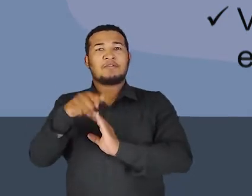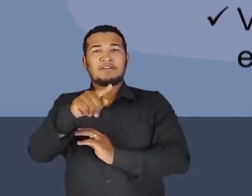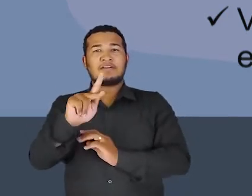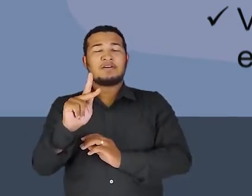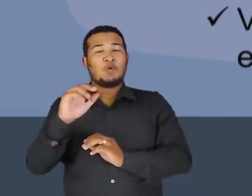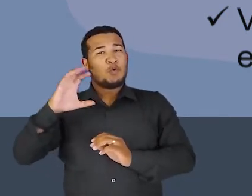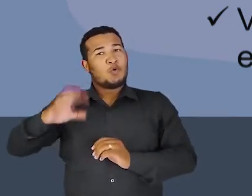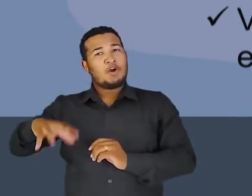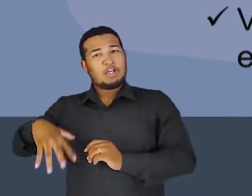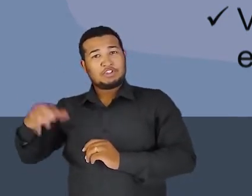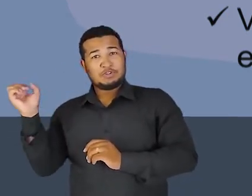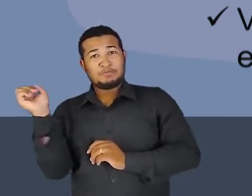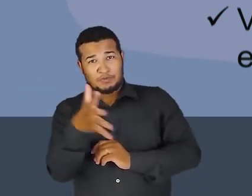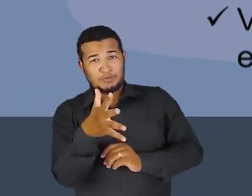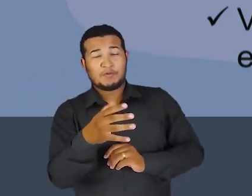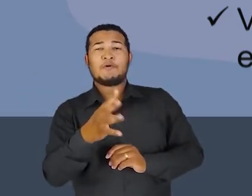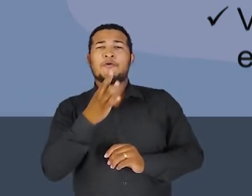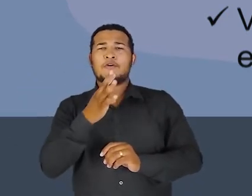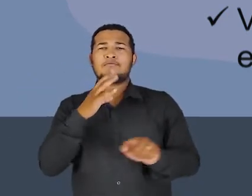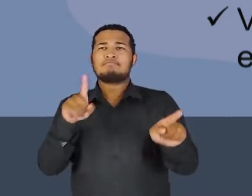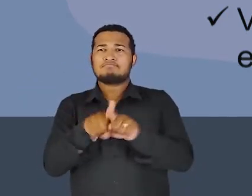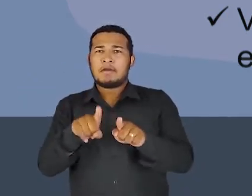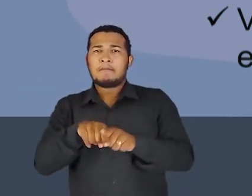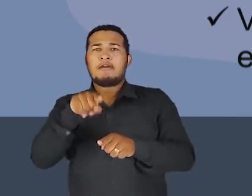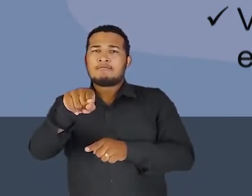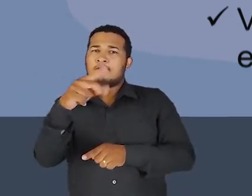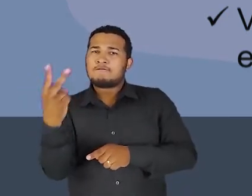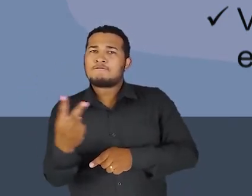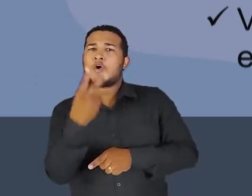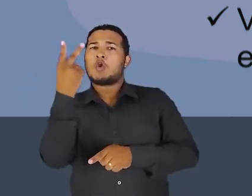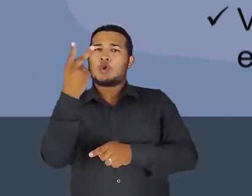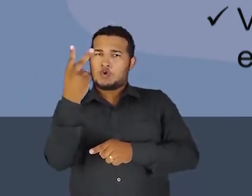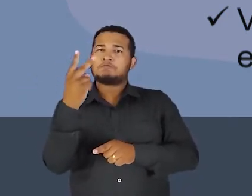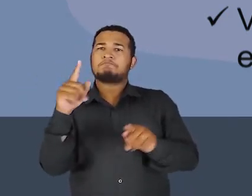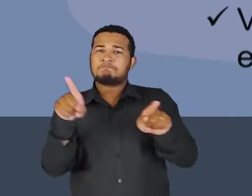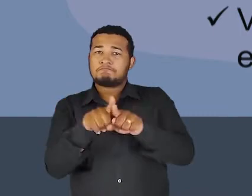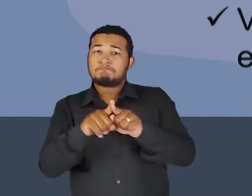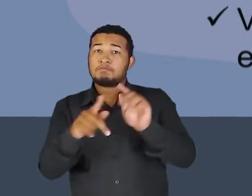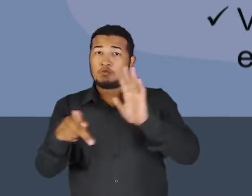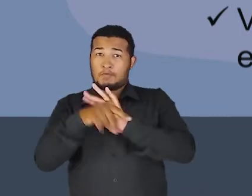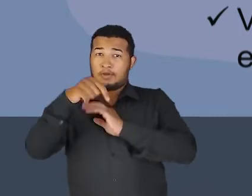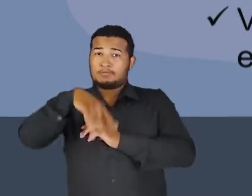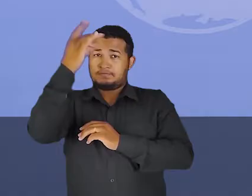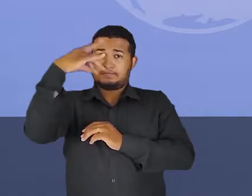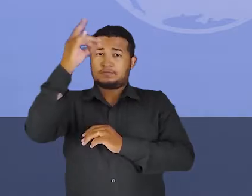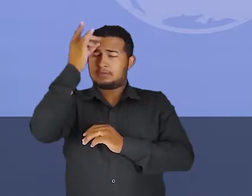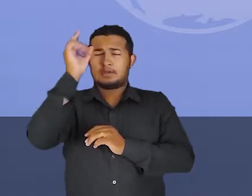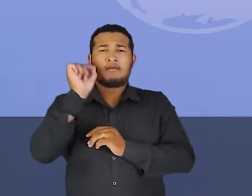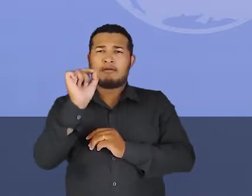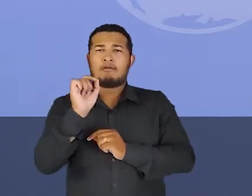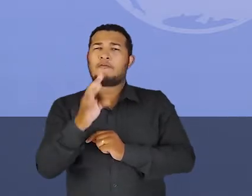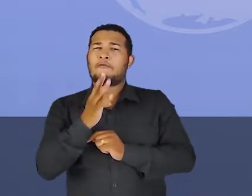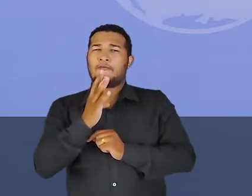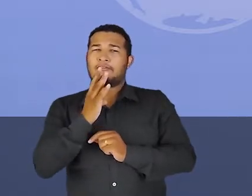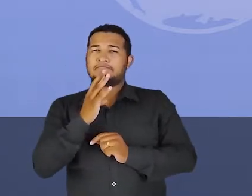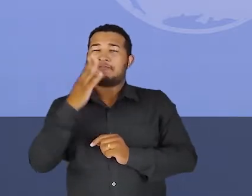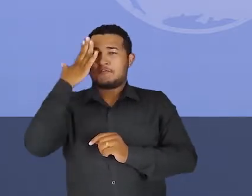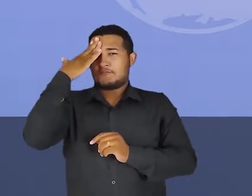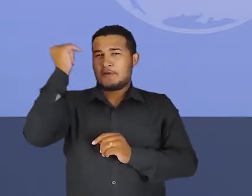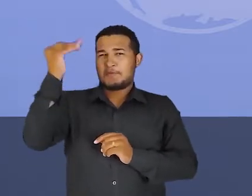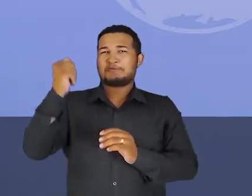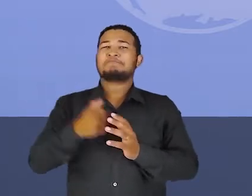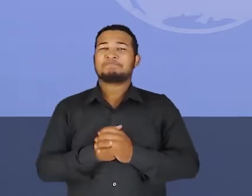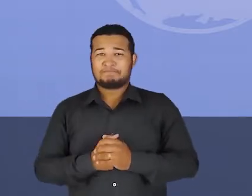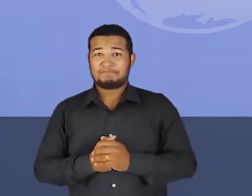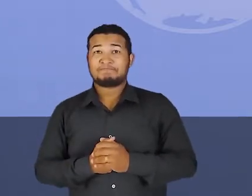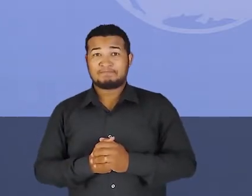desse esporte e valorizar e conhecer os exemplos de nosso estado no esporte. Olha que